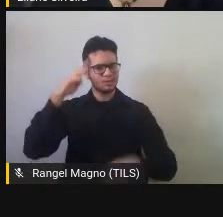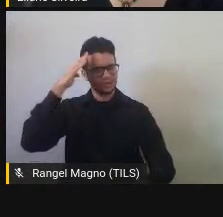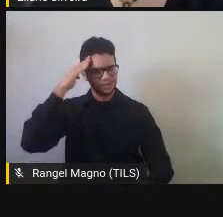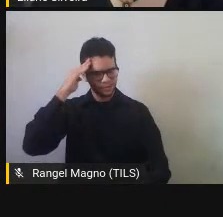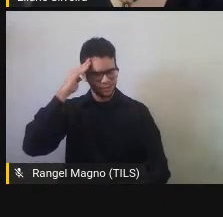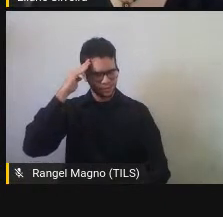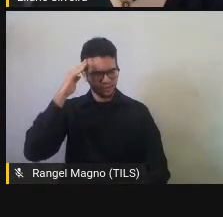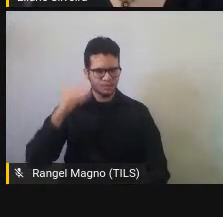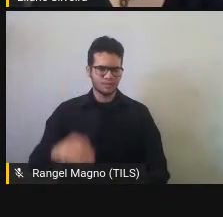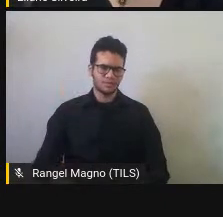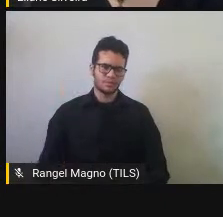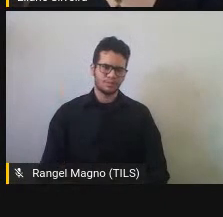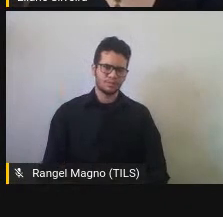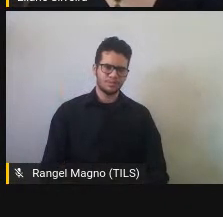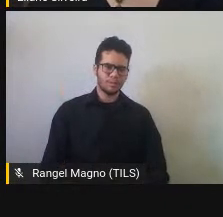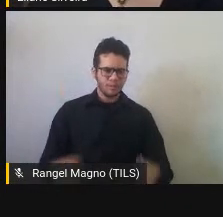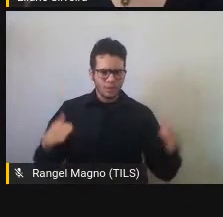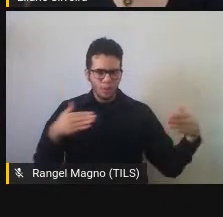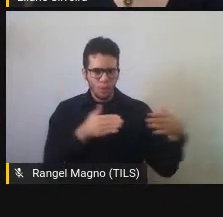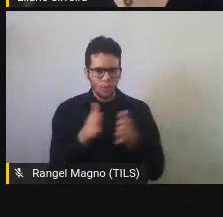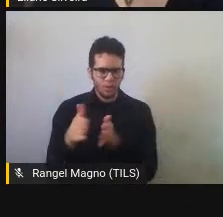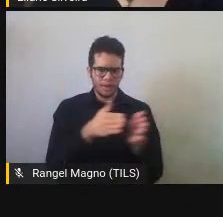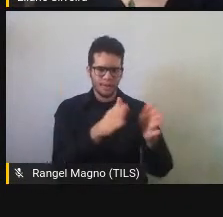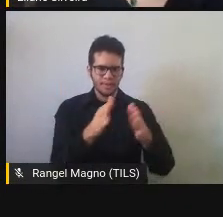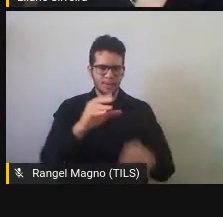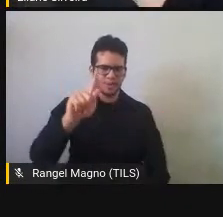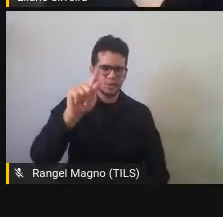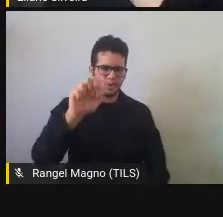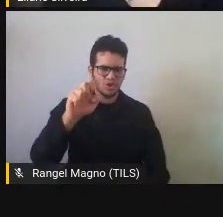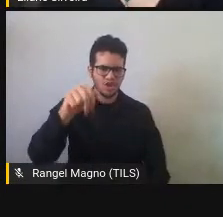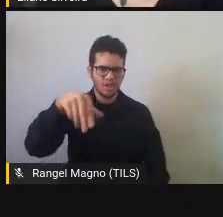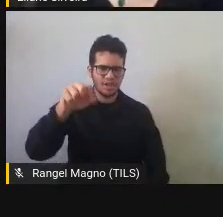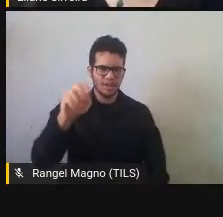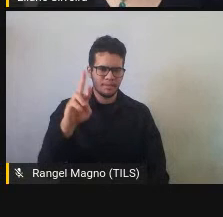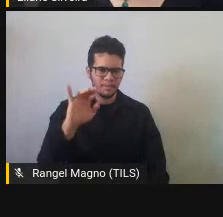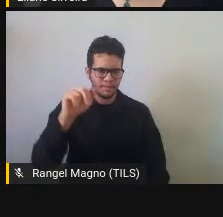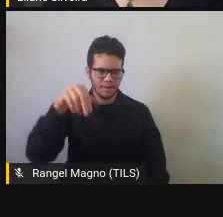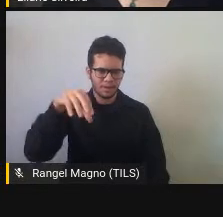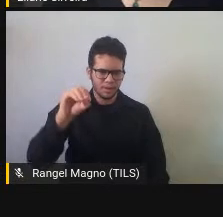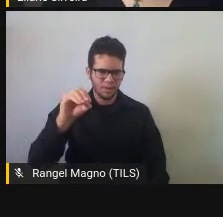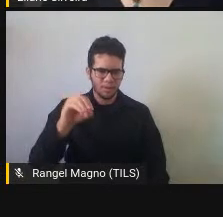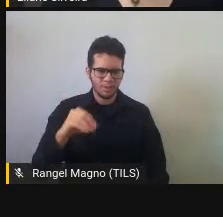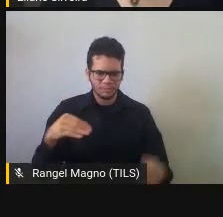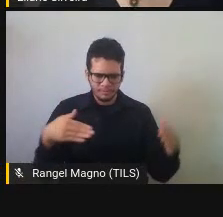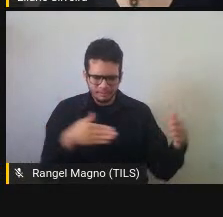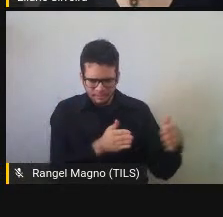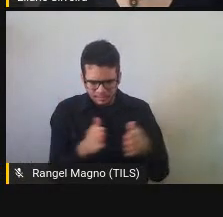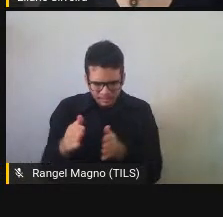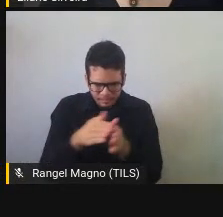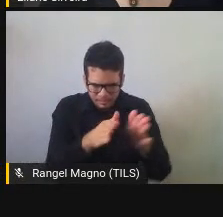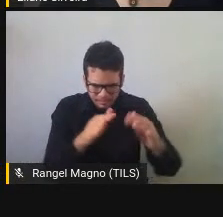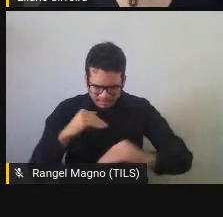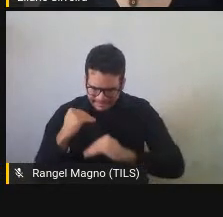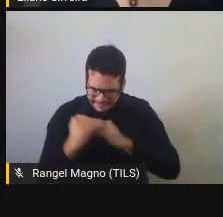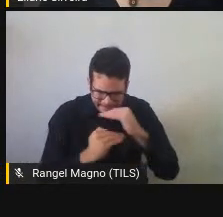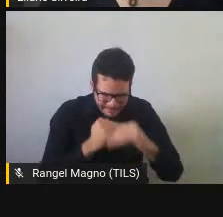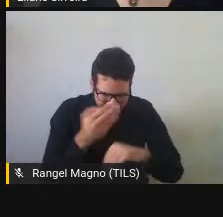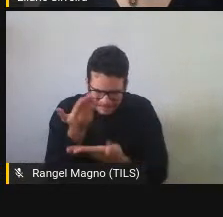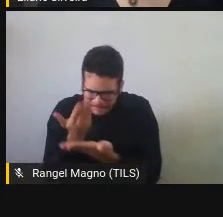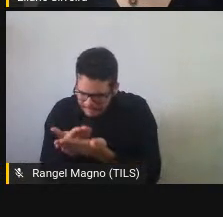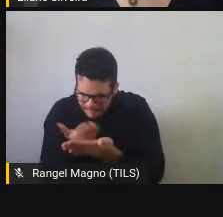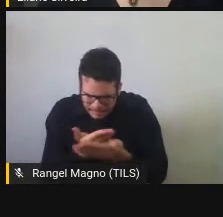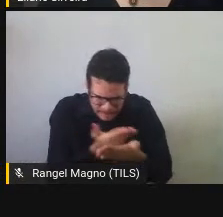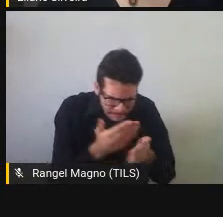caminho realizado pelo Genebrino é apagado muitas vezes se trata